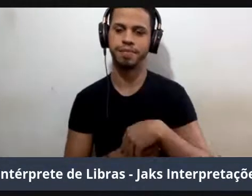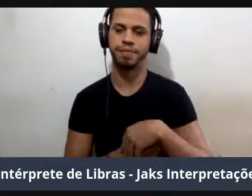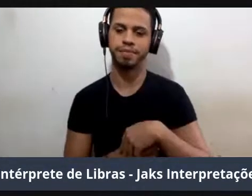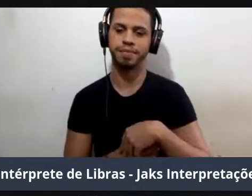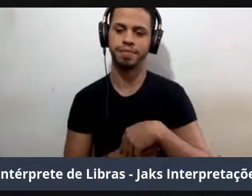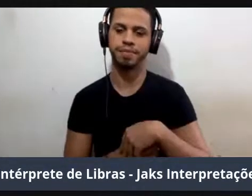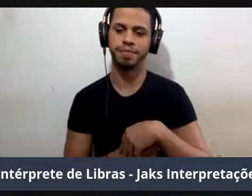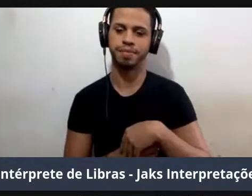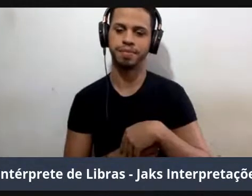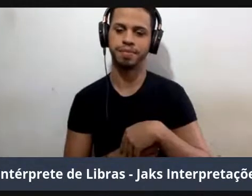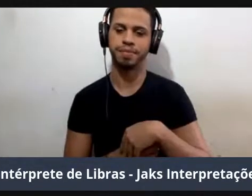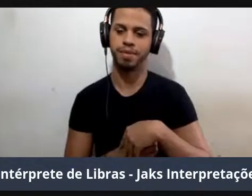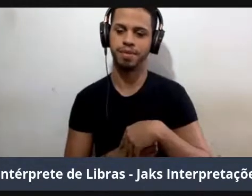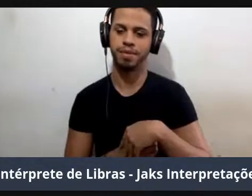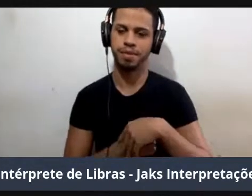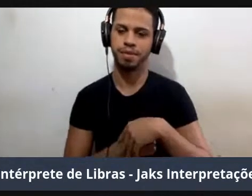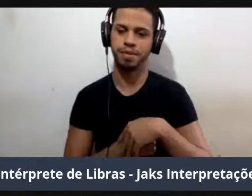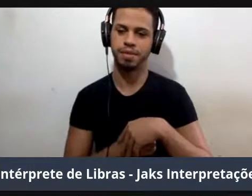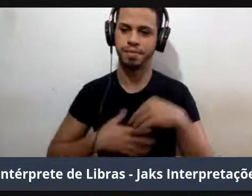Agora.